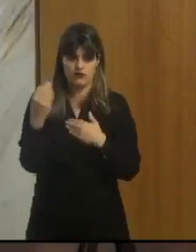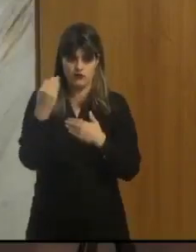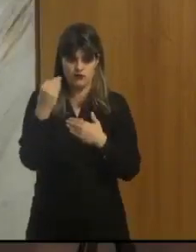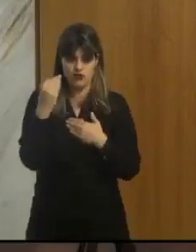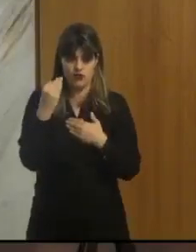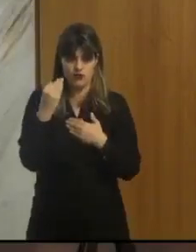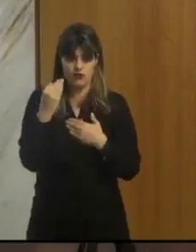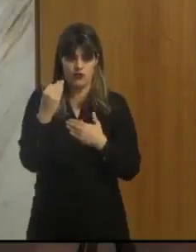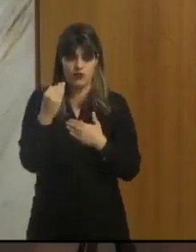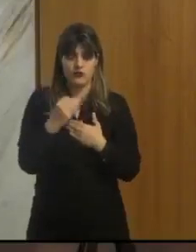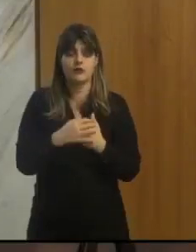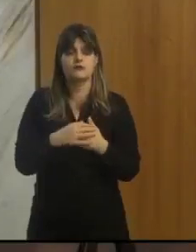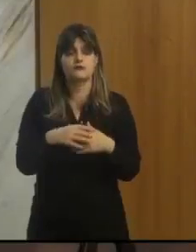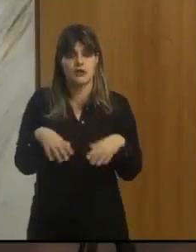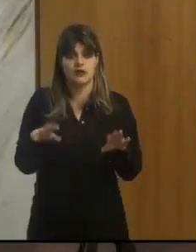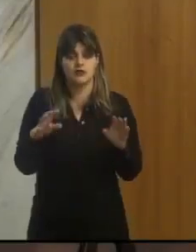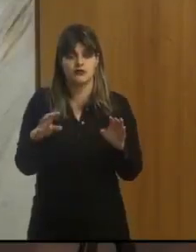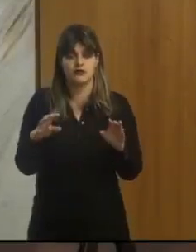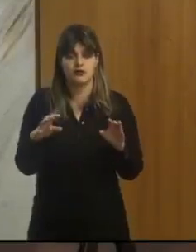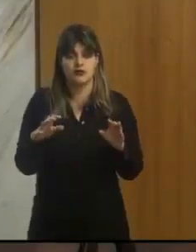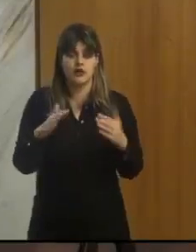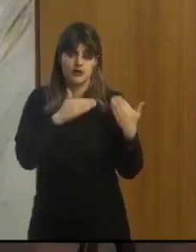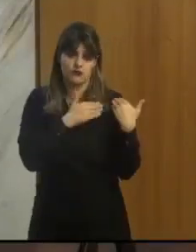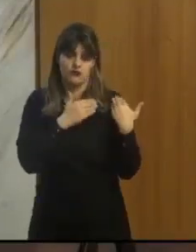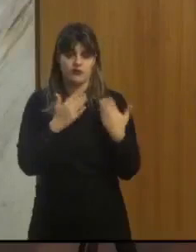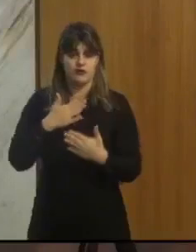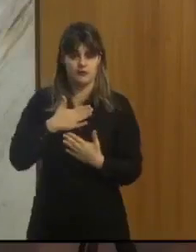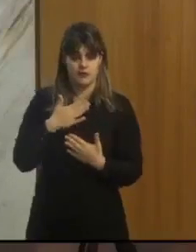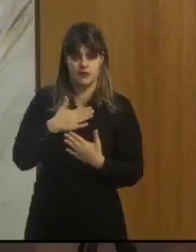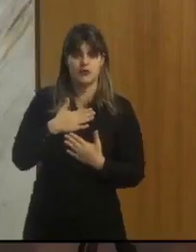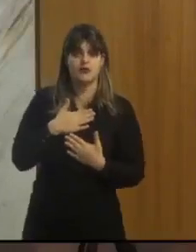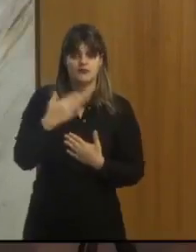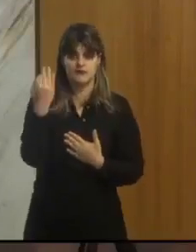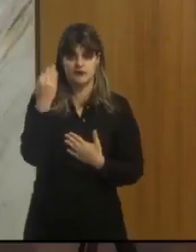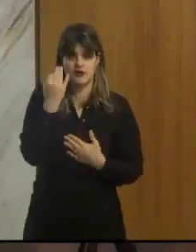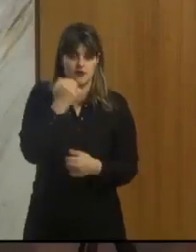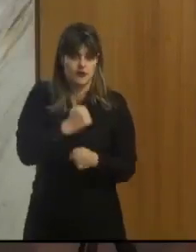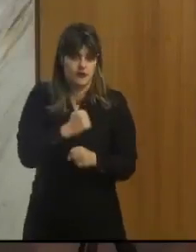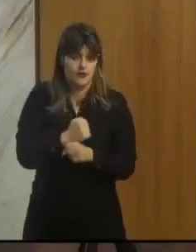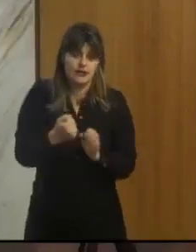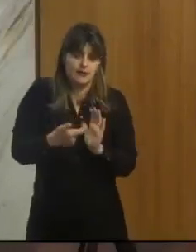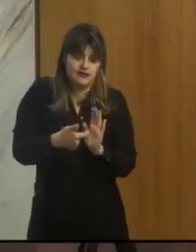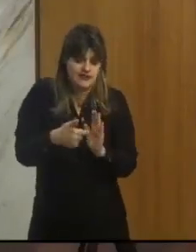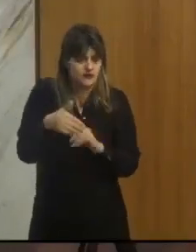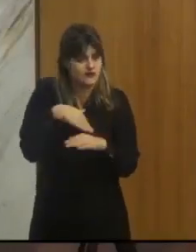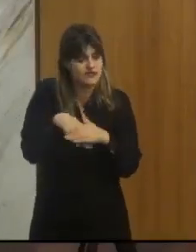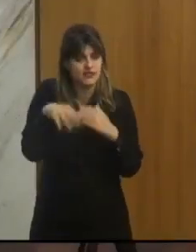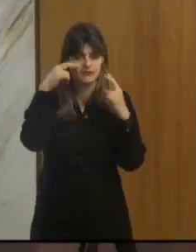eu que os montei, assim, mas no entanto é da minha responsabilidade, digamos assim. É um trabalho que é necessário fazer um